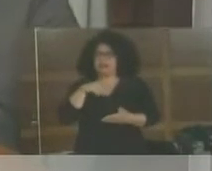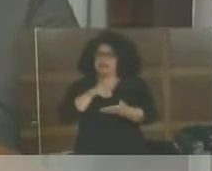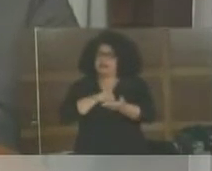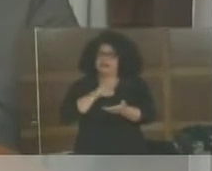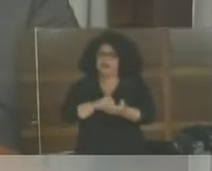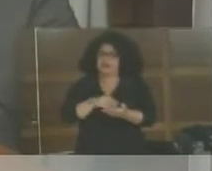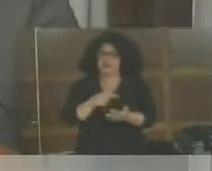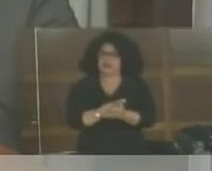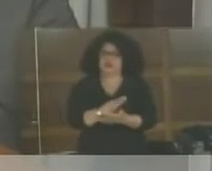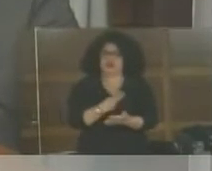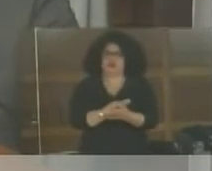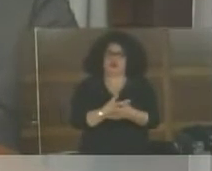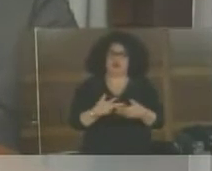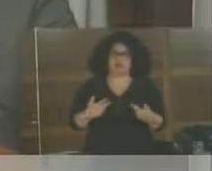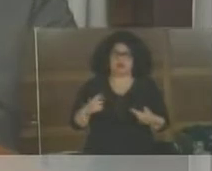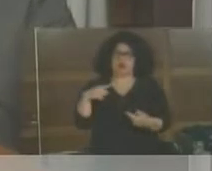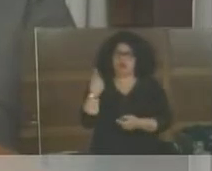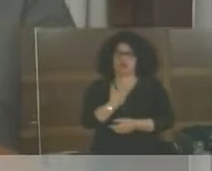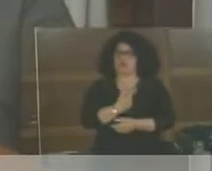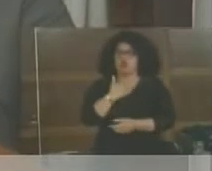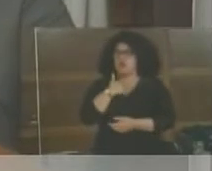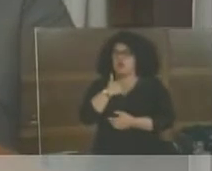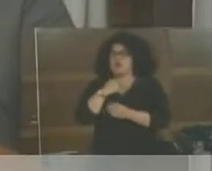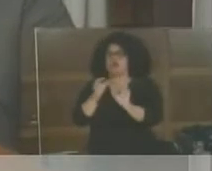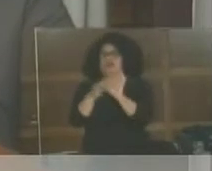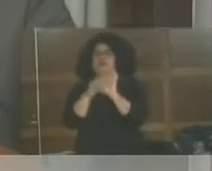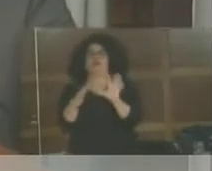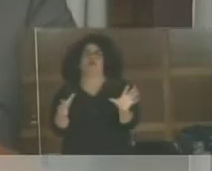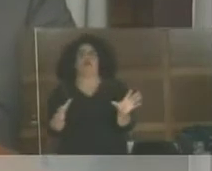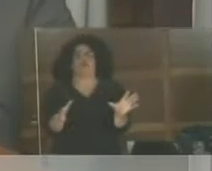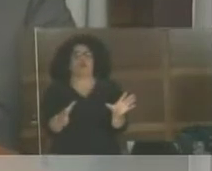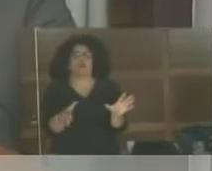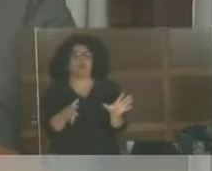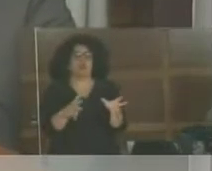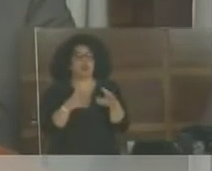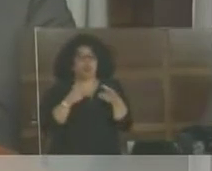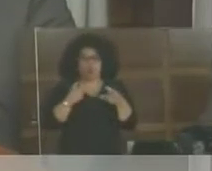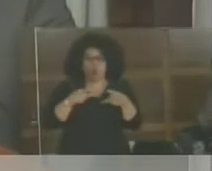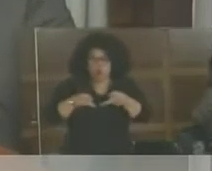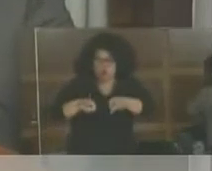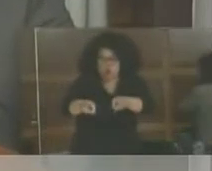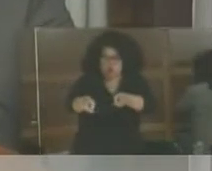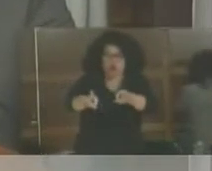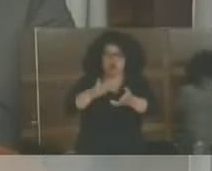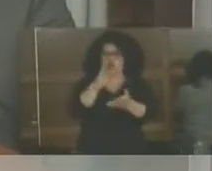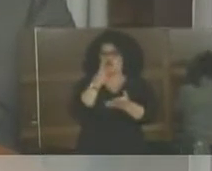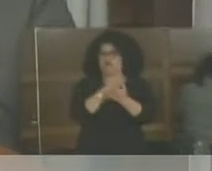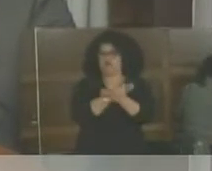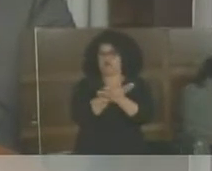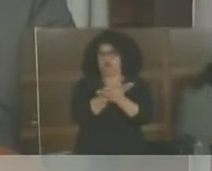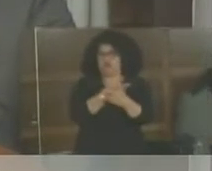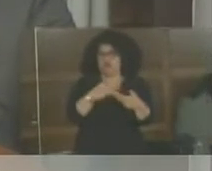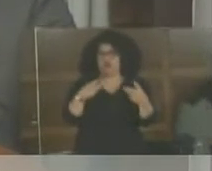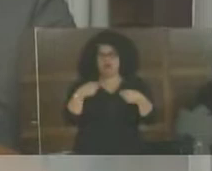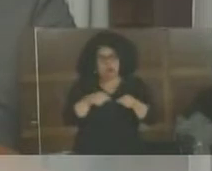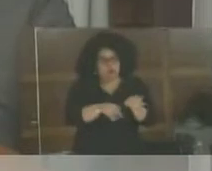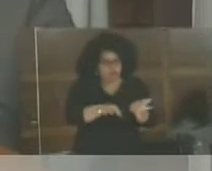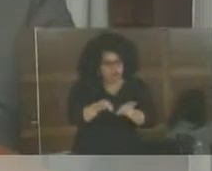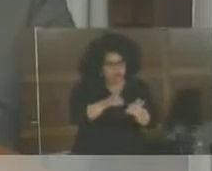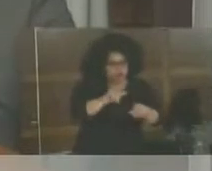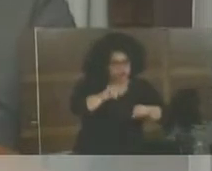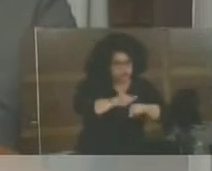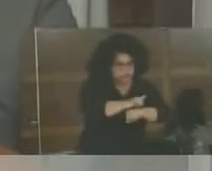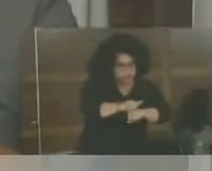público e nós não podemos permitir ou tolerar, né? E sim identificar e organizar estratégias e